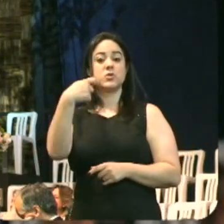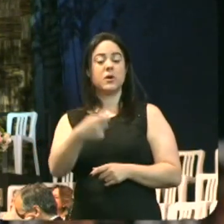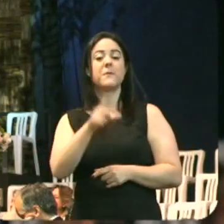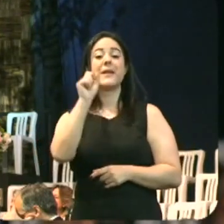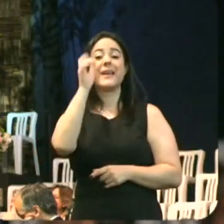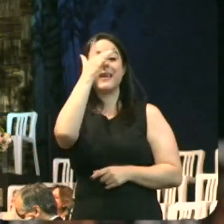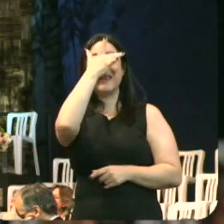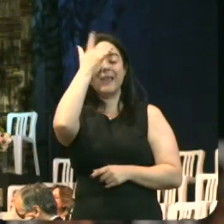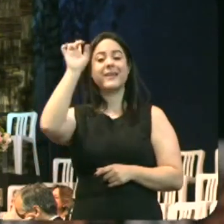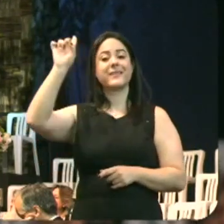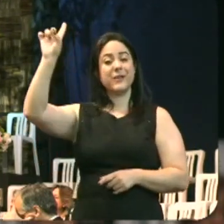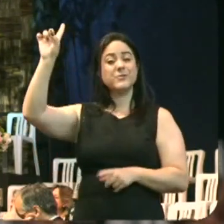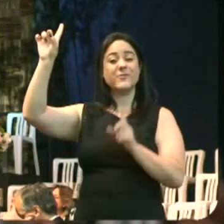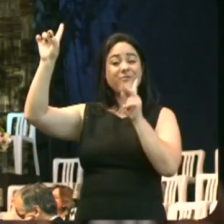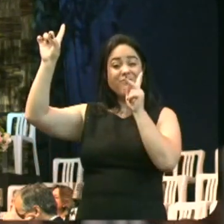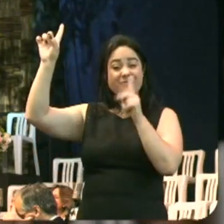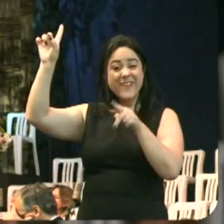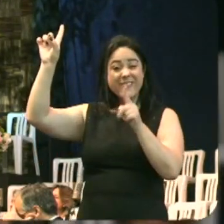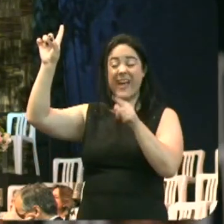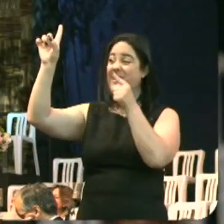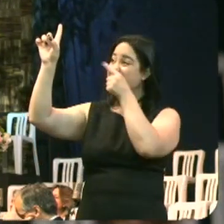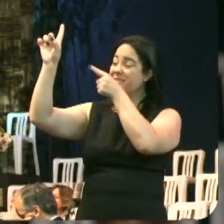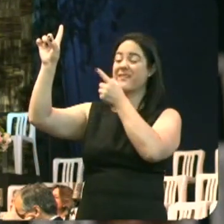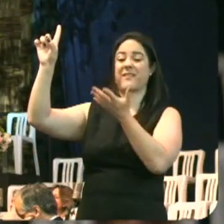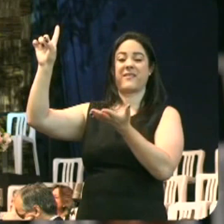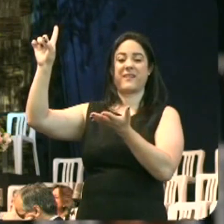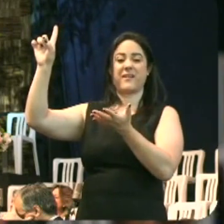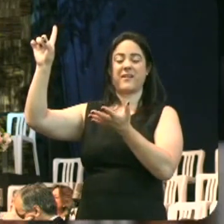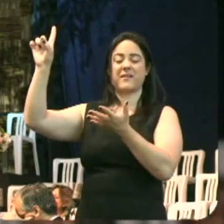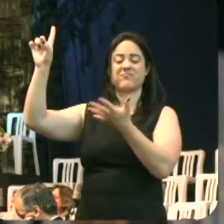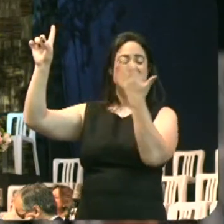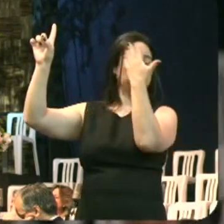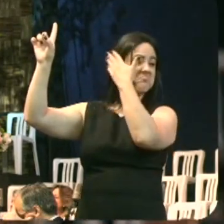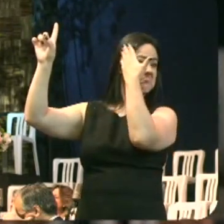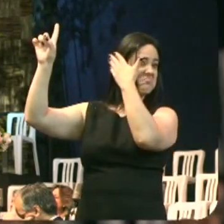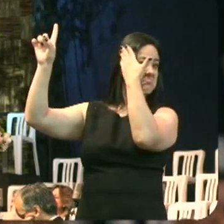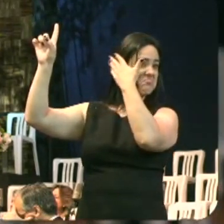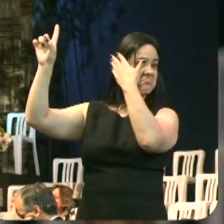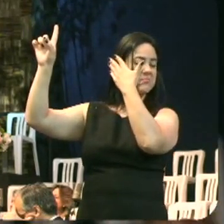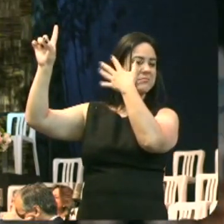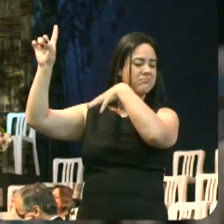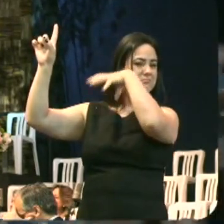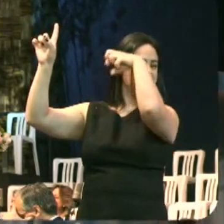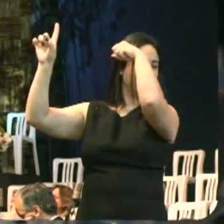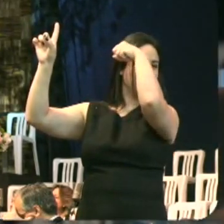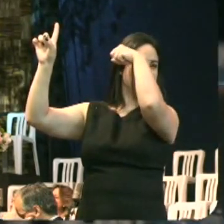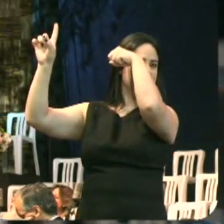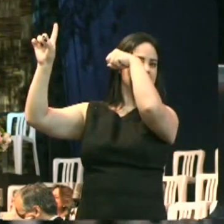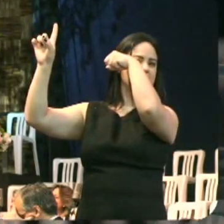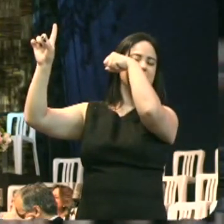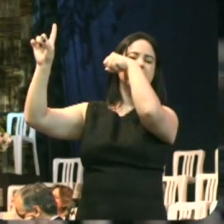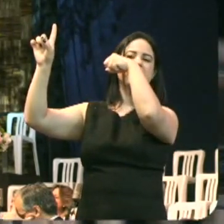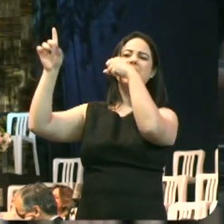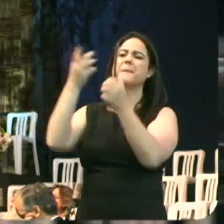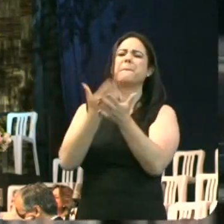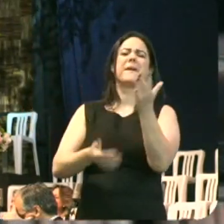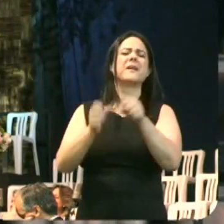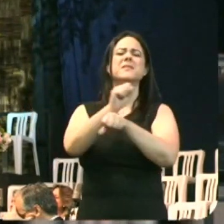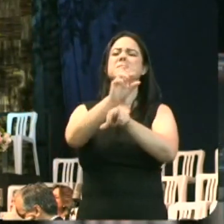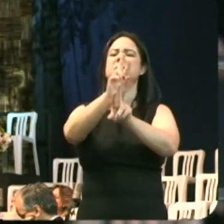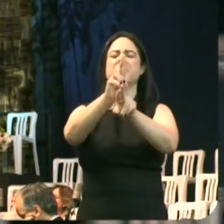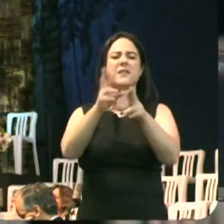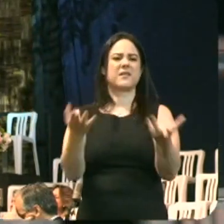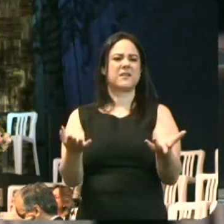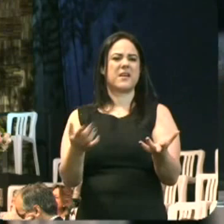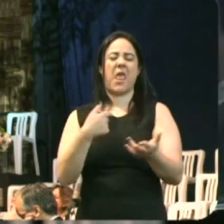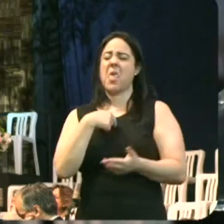quem Deus realmente é. Então a gente perde a esperança, porque eu não